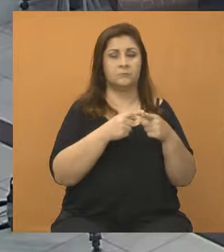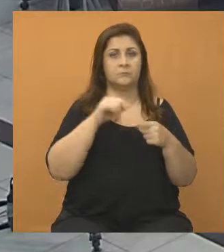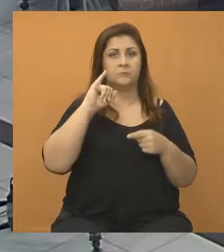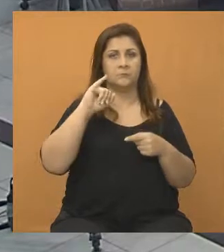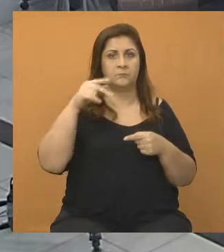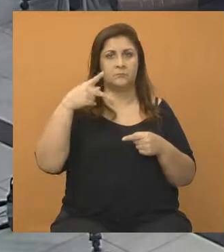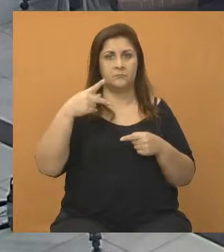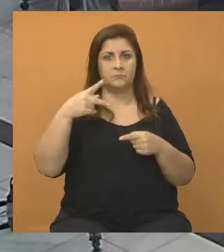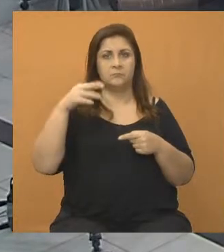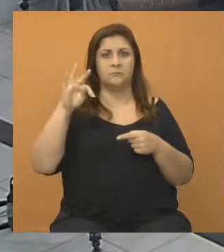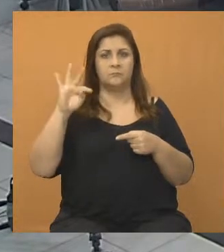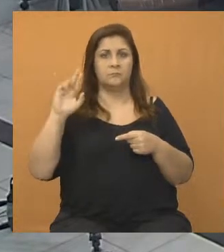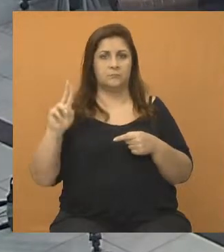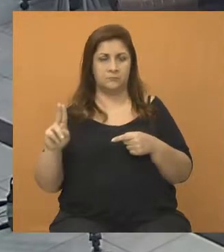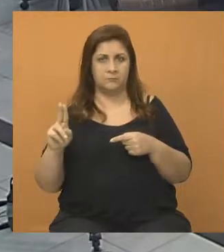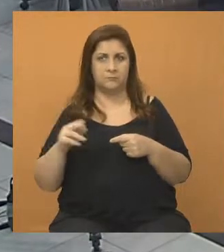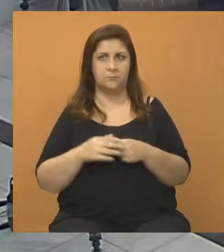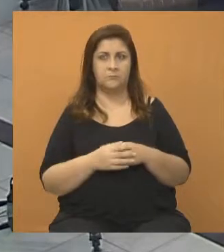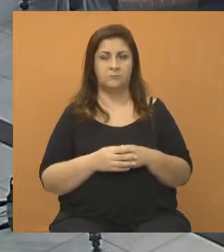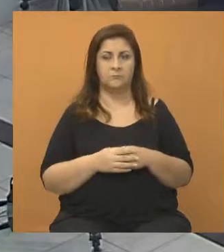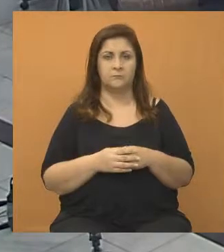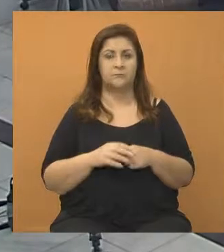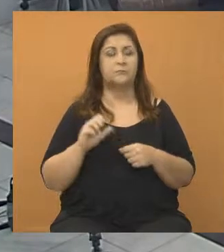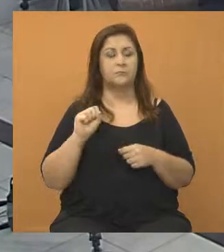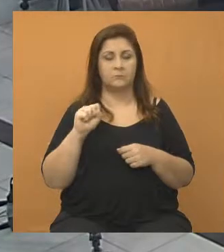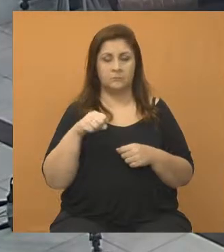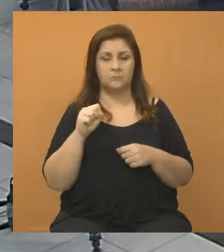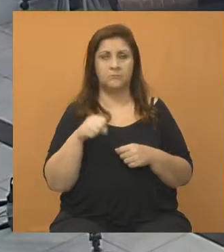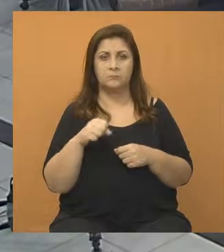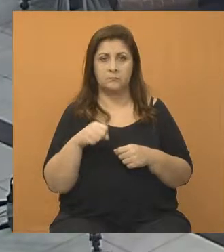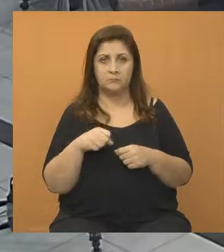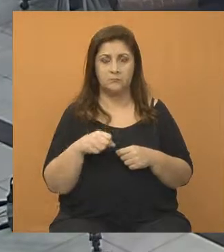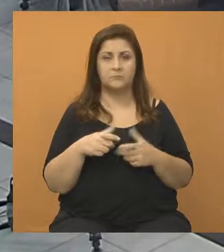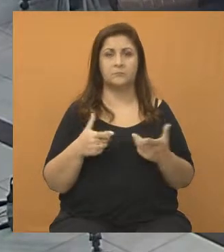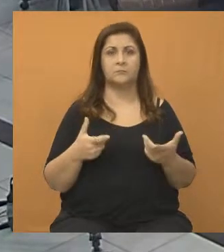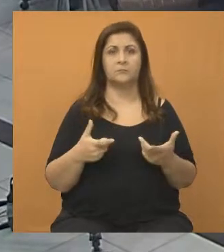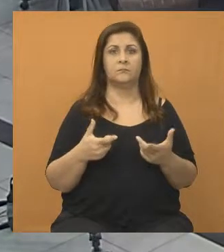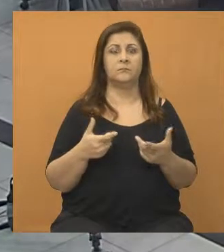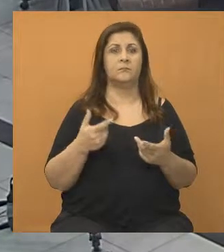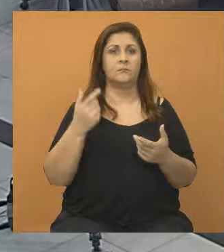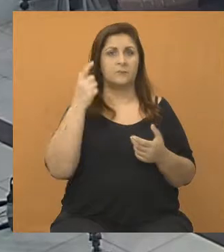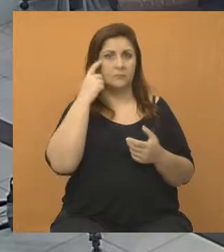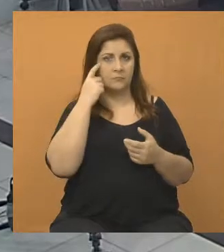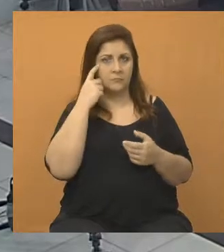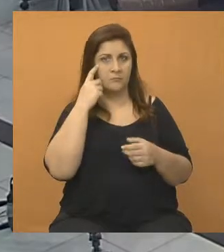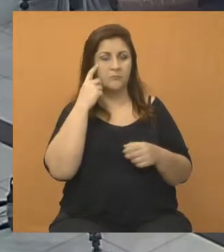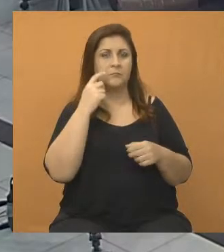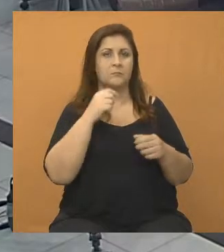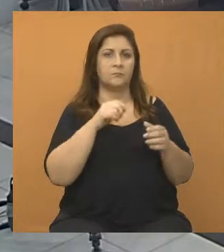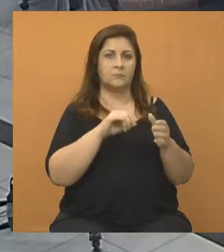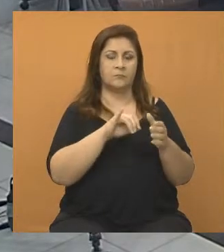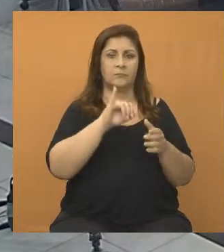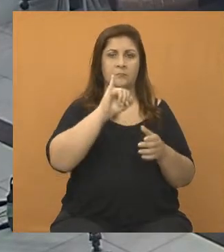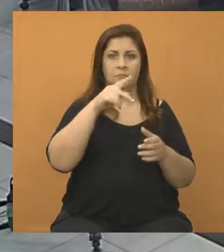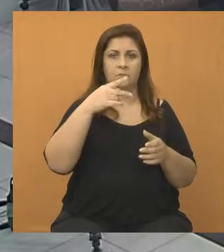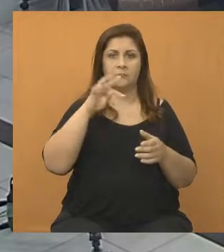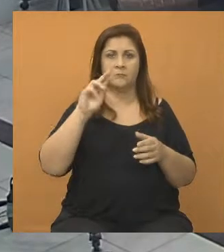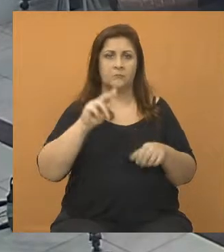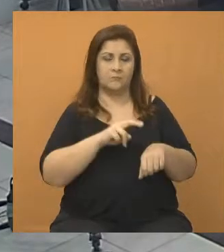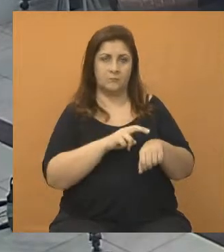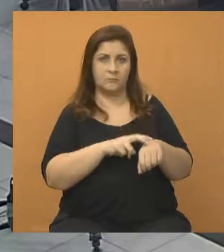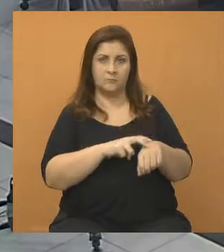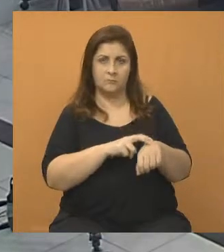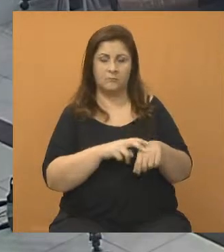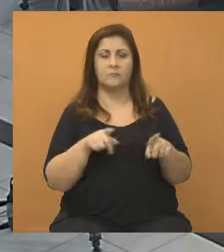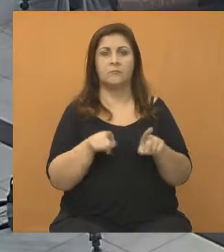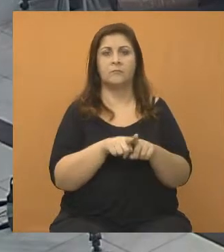que a gente considerou tanto o imposto verde, IPTU verde, quanto dos